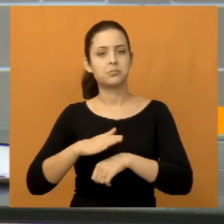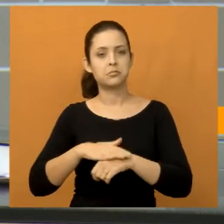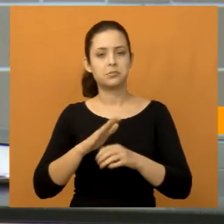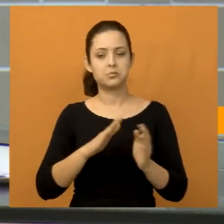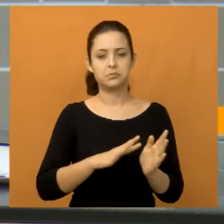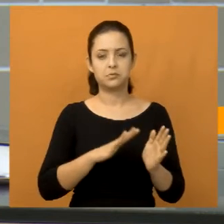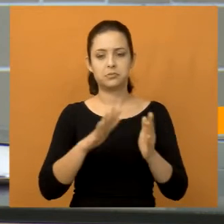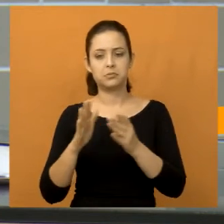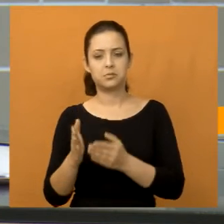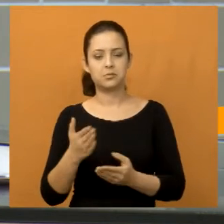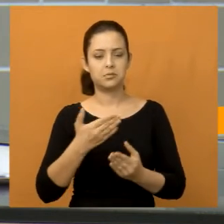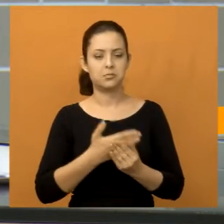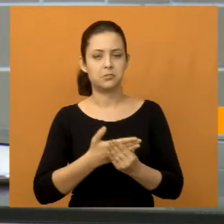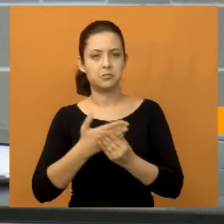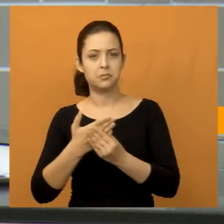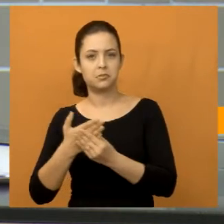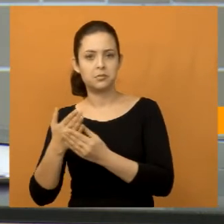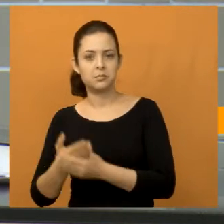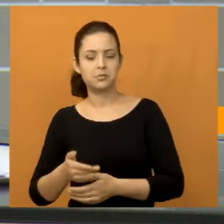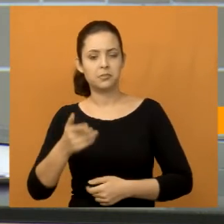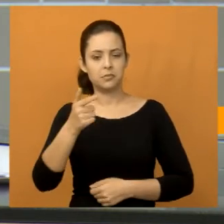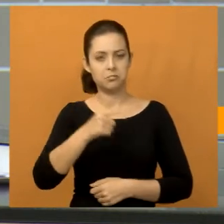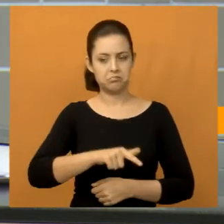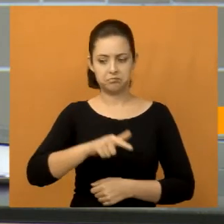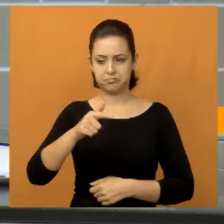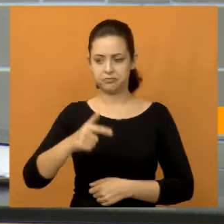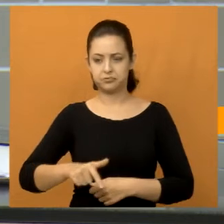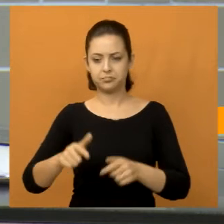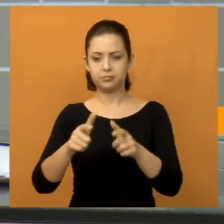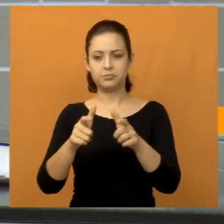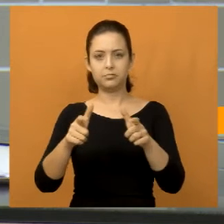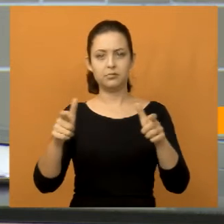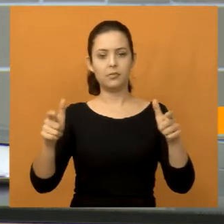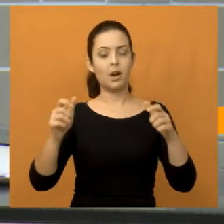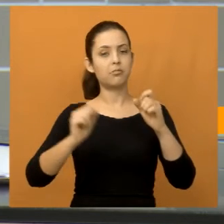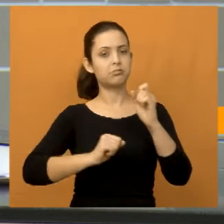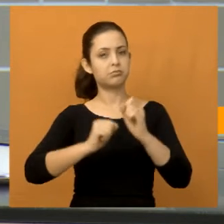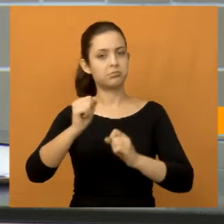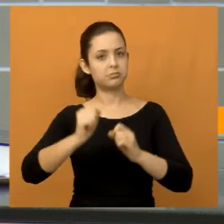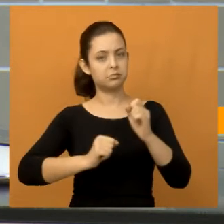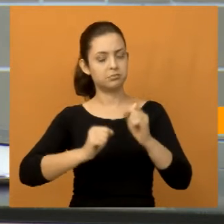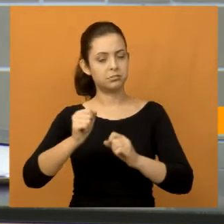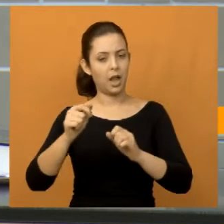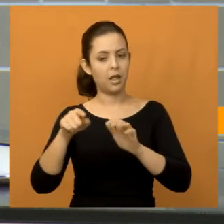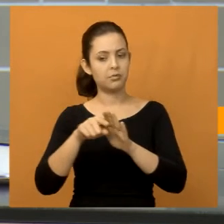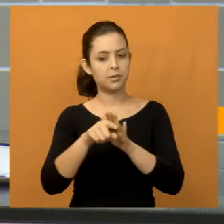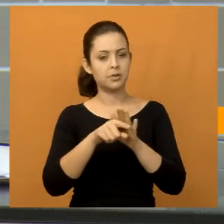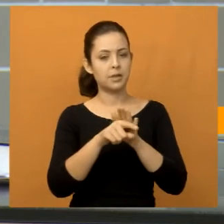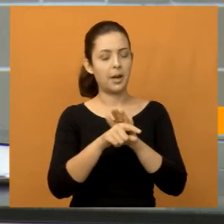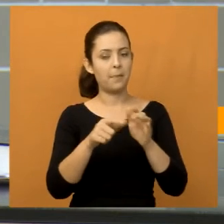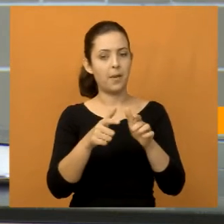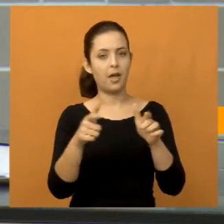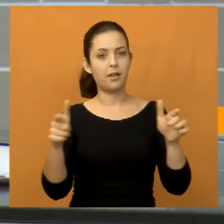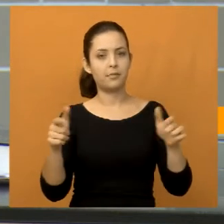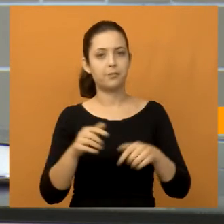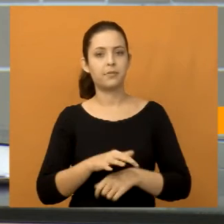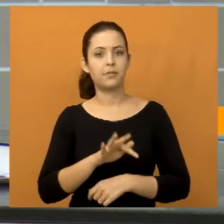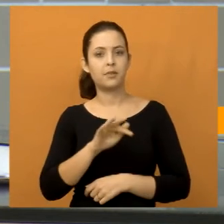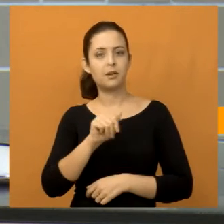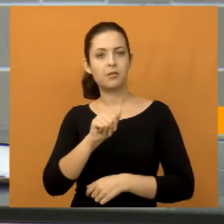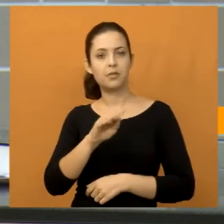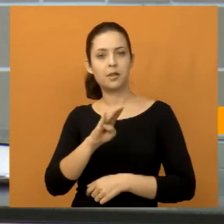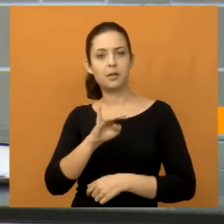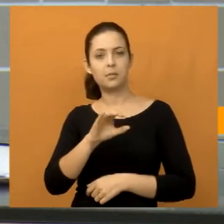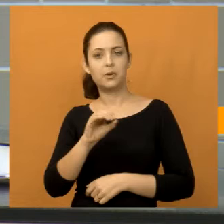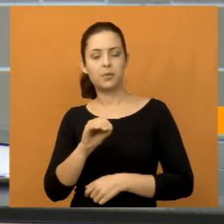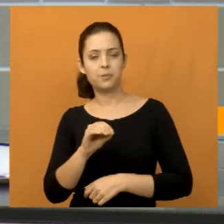processo se repetiu com grande parte das empresas interrogadas. Fábio Fagionato,